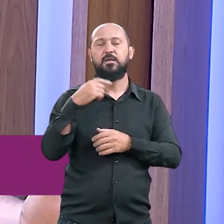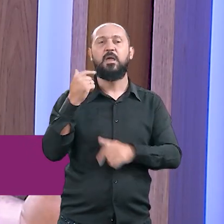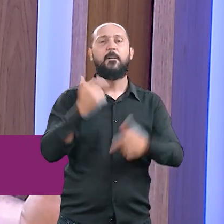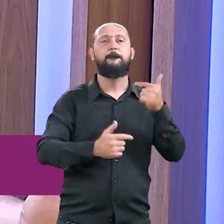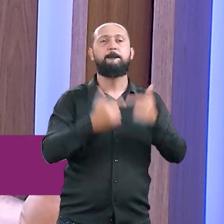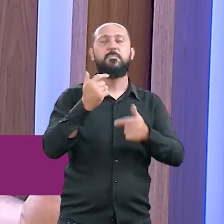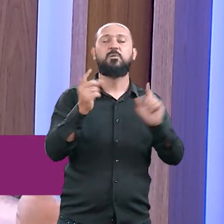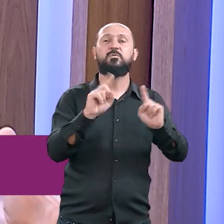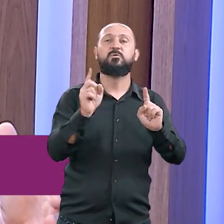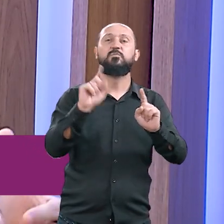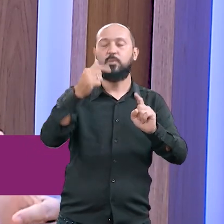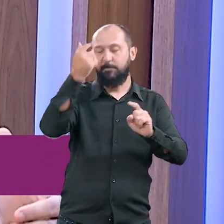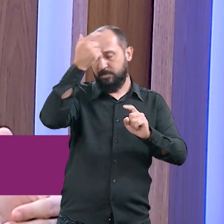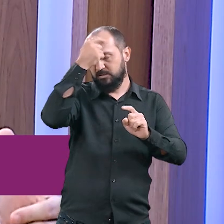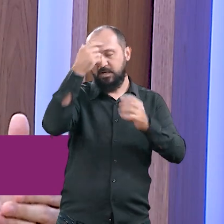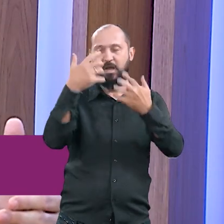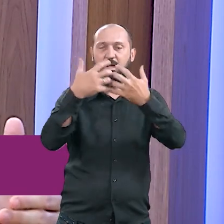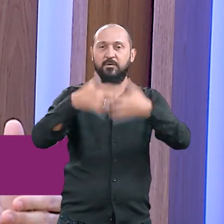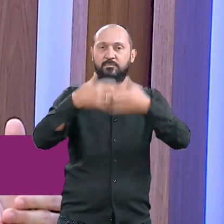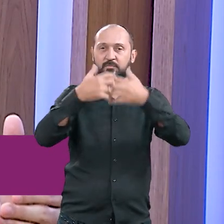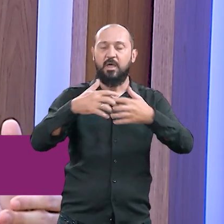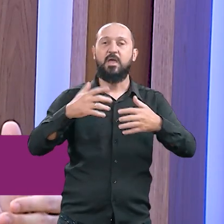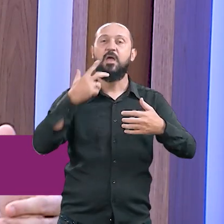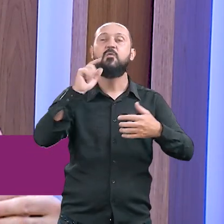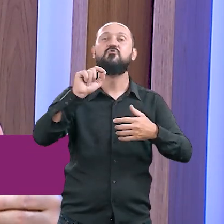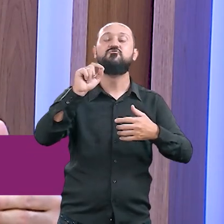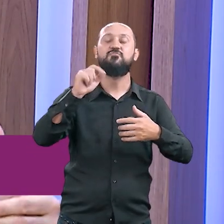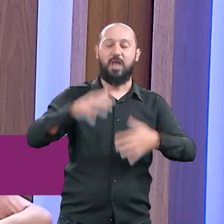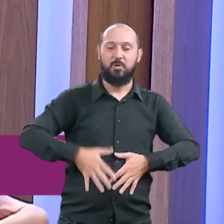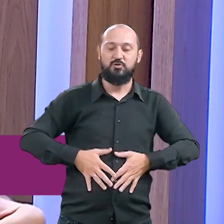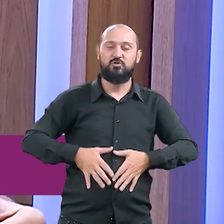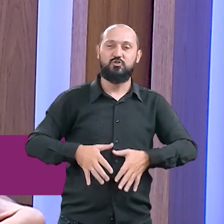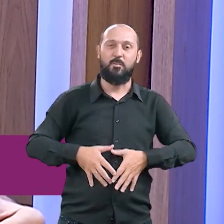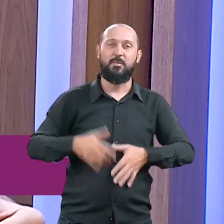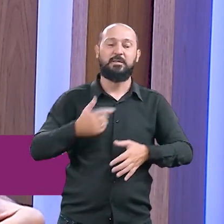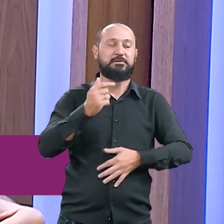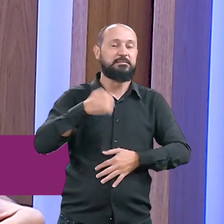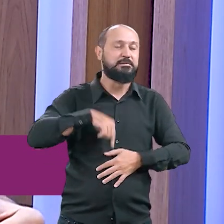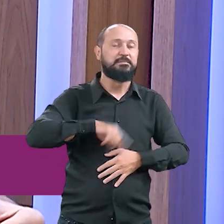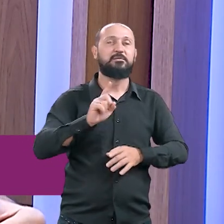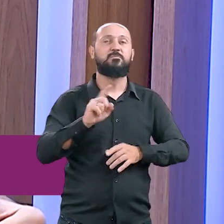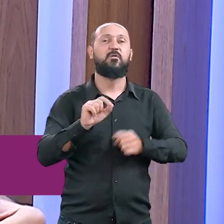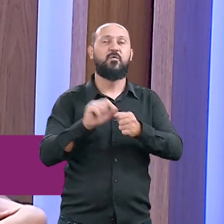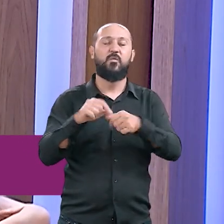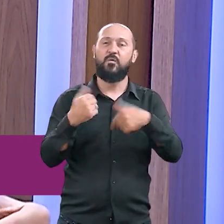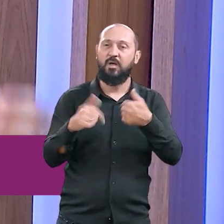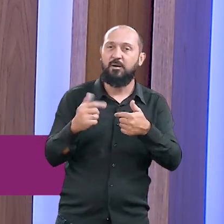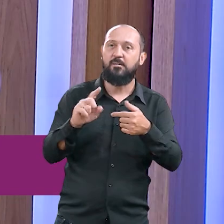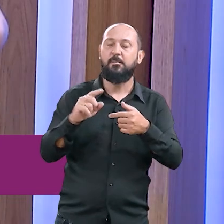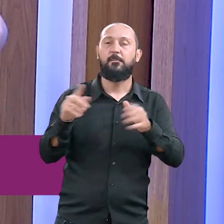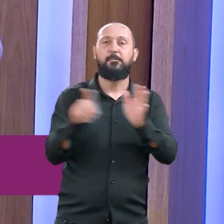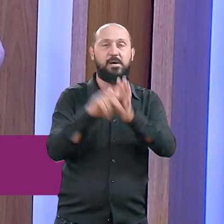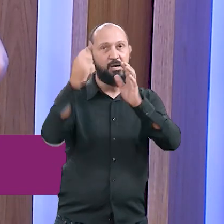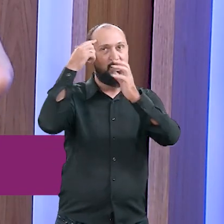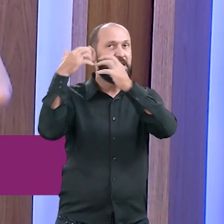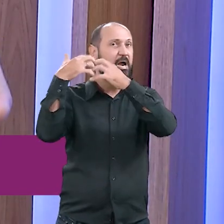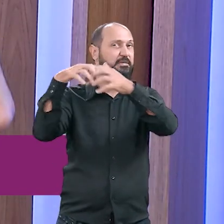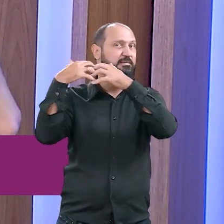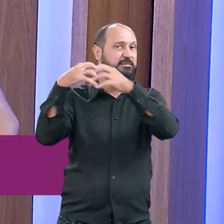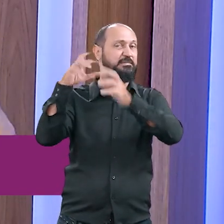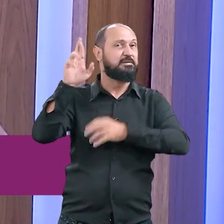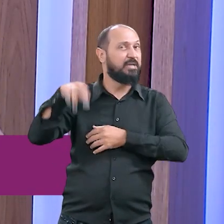grandes artistas, né? Elvis, Michael Jackson. Pensa como seria bacana a gente reviver, né? Tem gente fazendo isso também com, às vezes, um parente que faleceu,